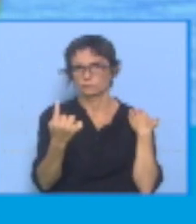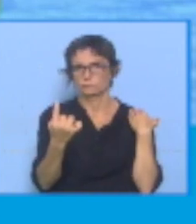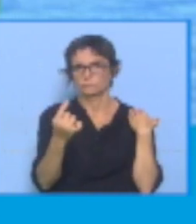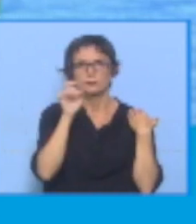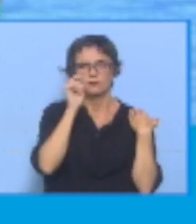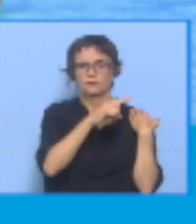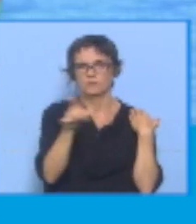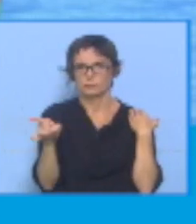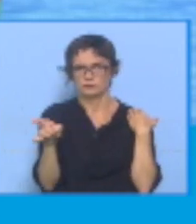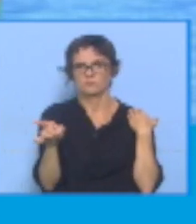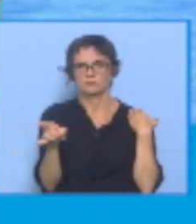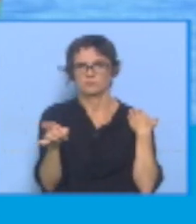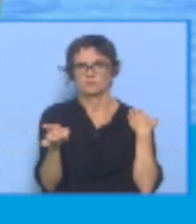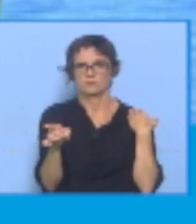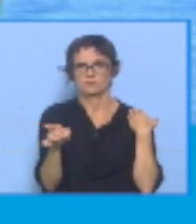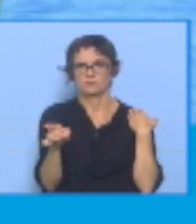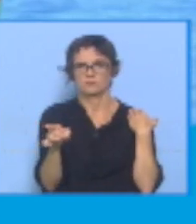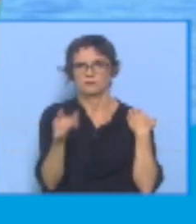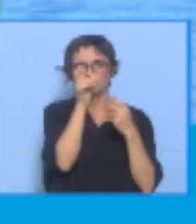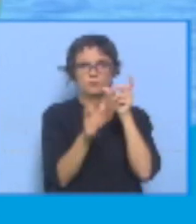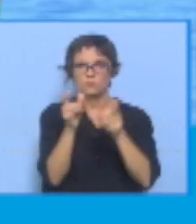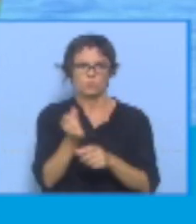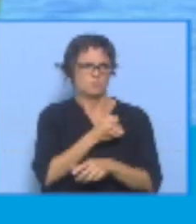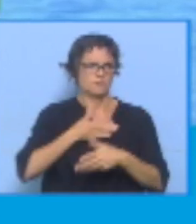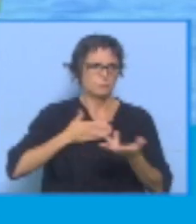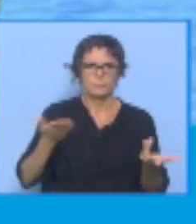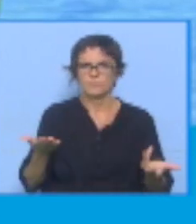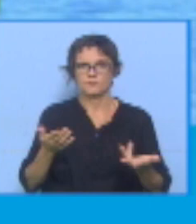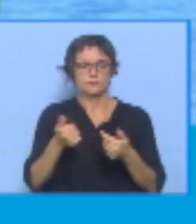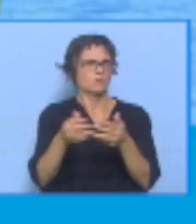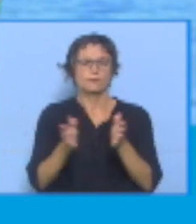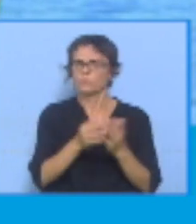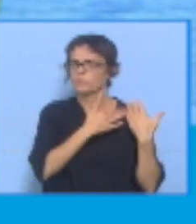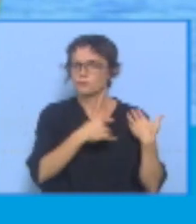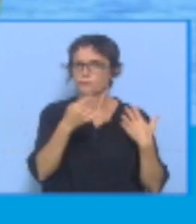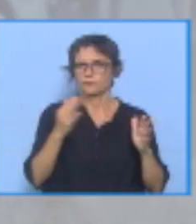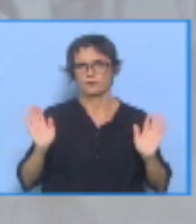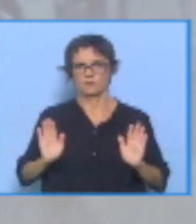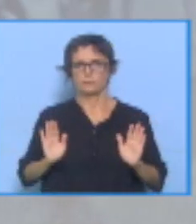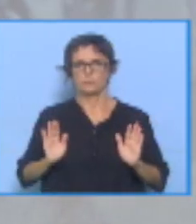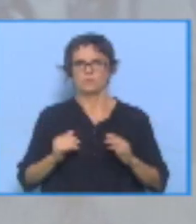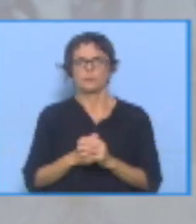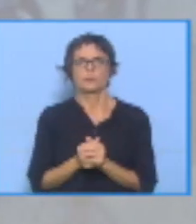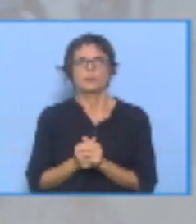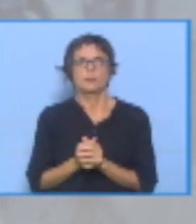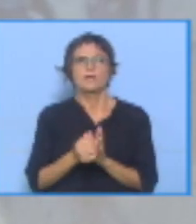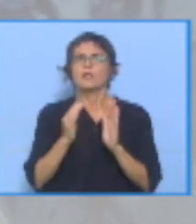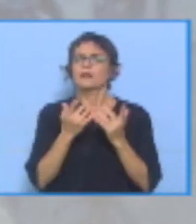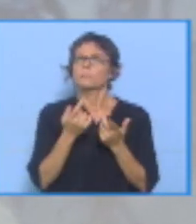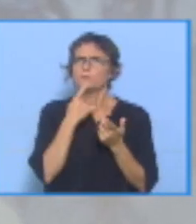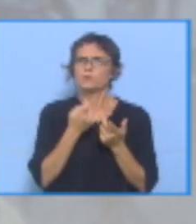mas também das empresas, portanto, de todos. E a Igreja, nesta matéria, tem